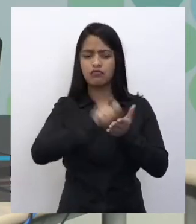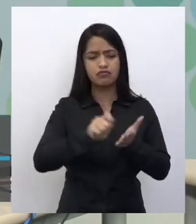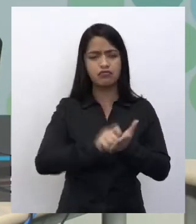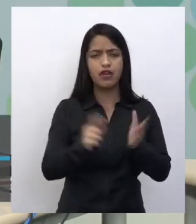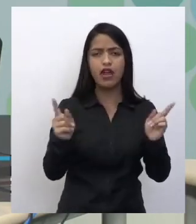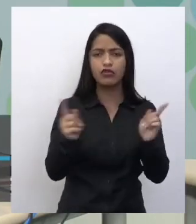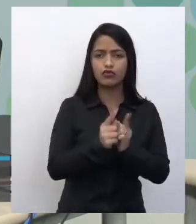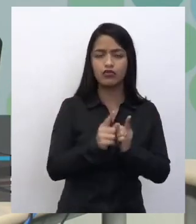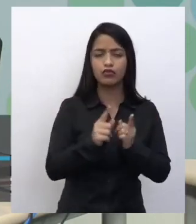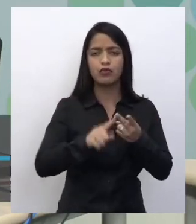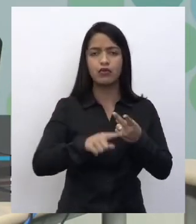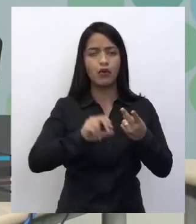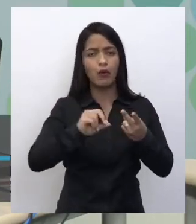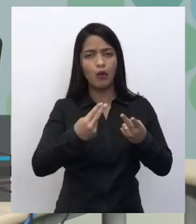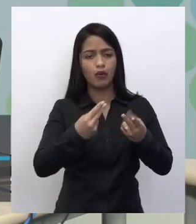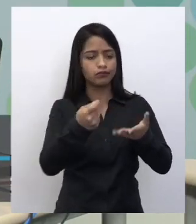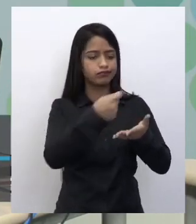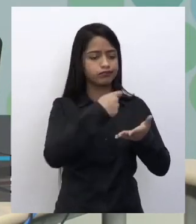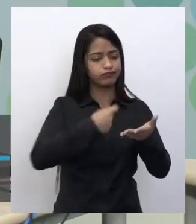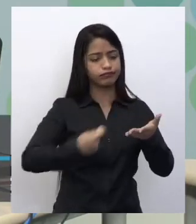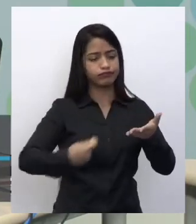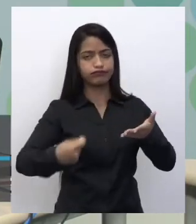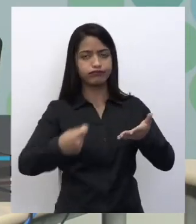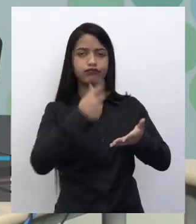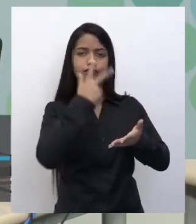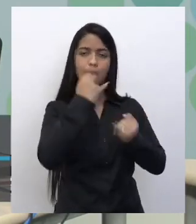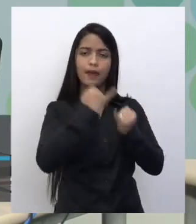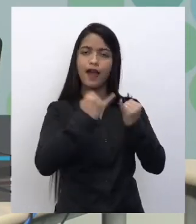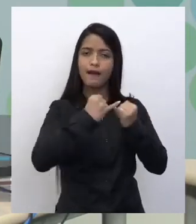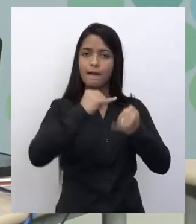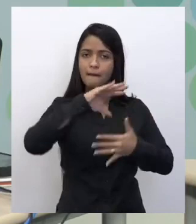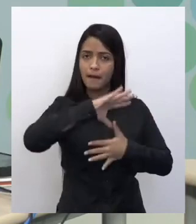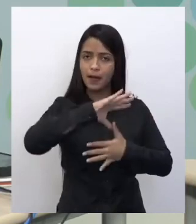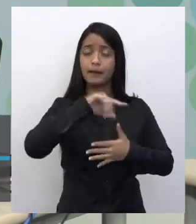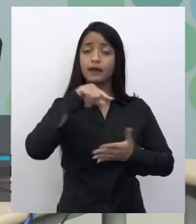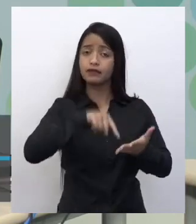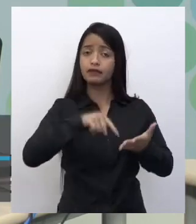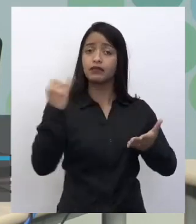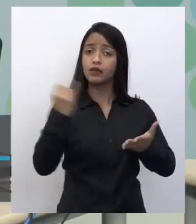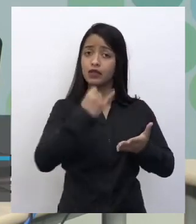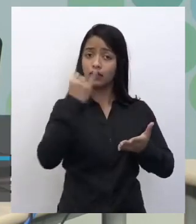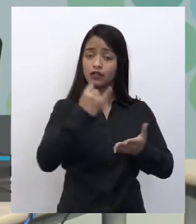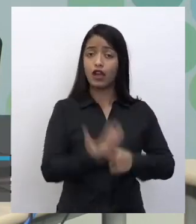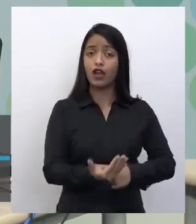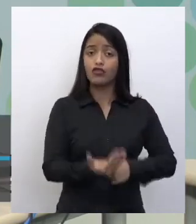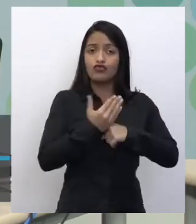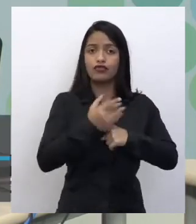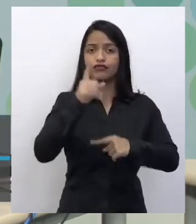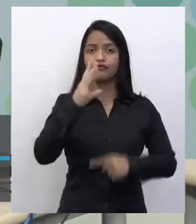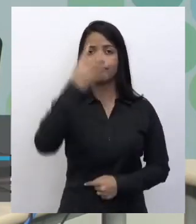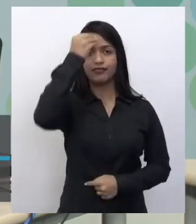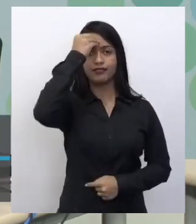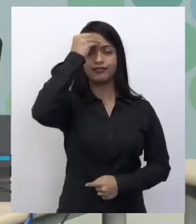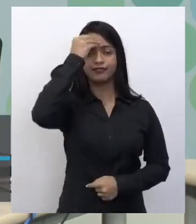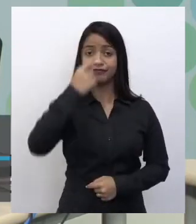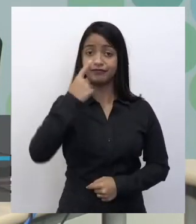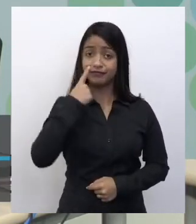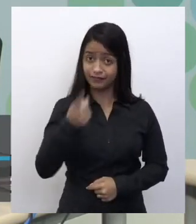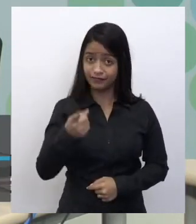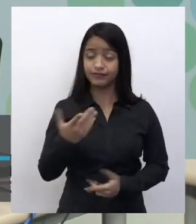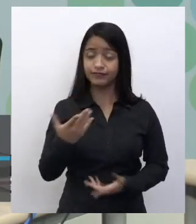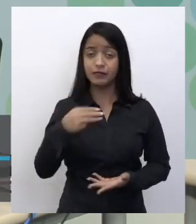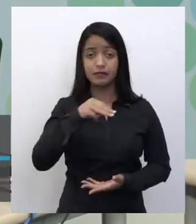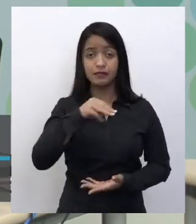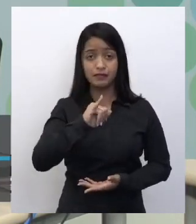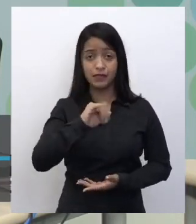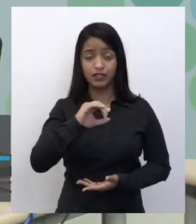mapas. Então, assim, anotar de alguma forma é muito importante, porque você não esquece, tá vendo? Muito bem. É a Michelle, né?